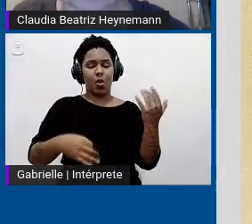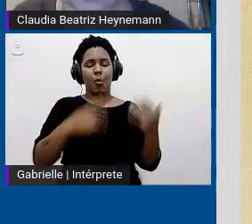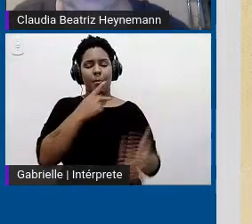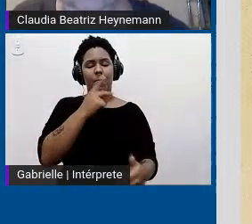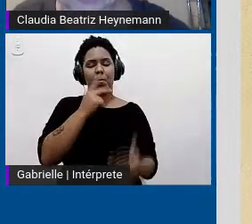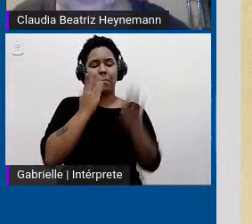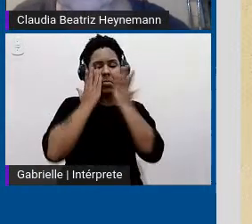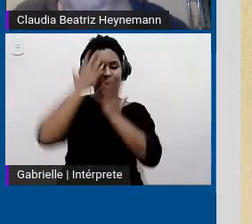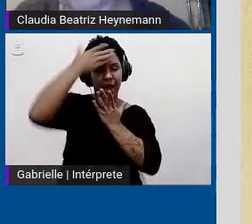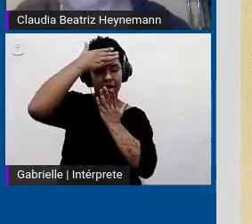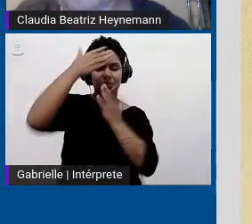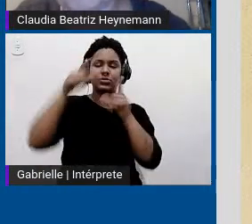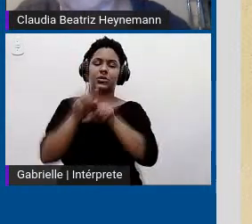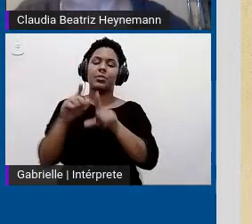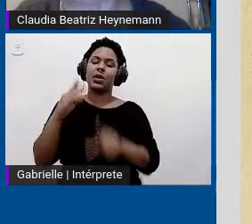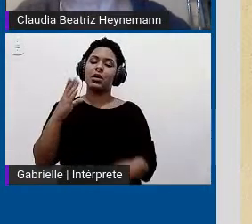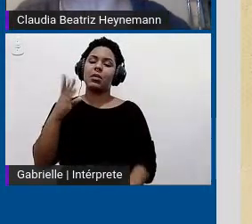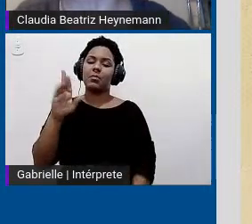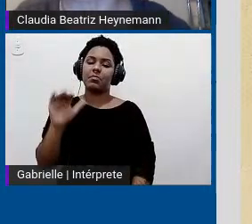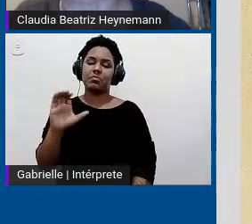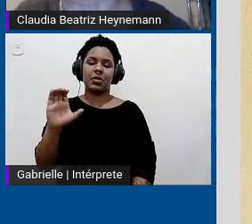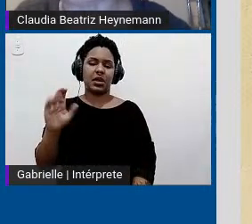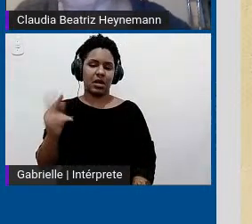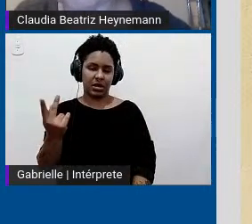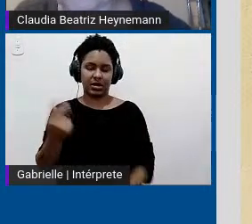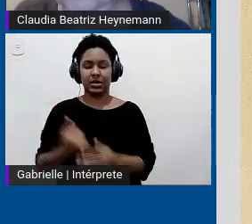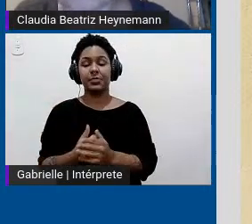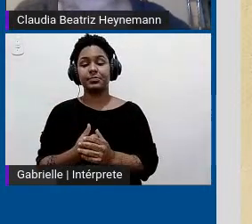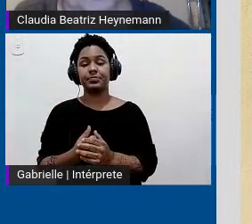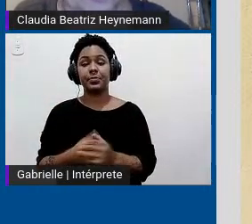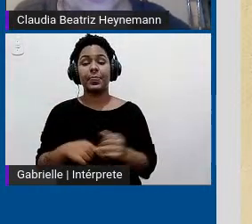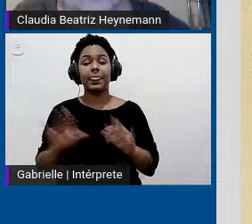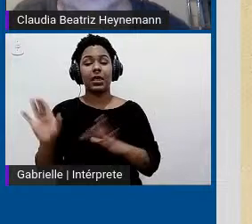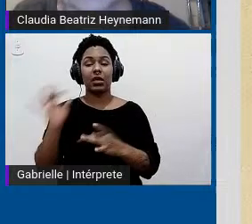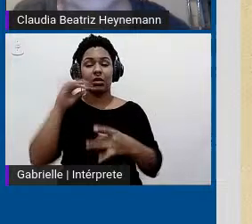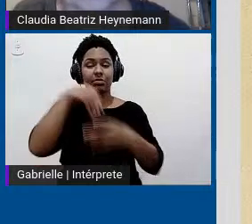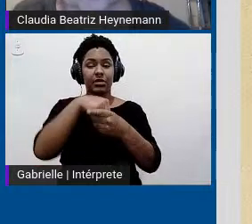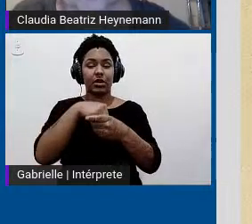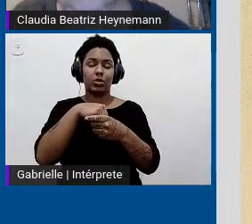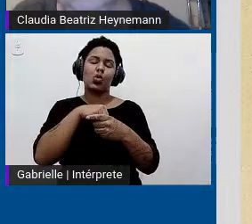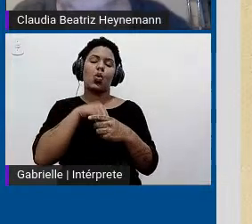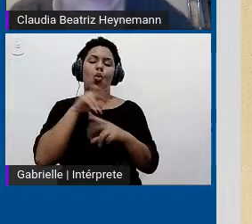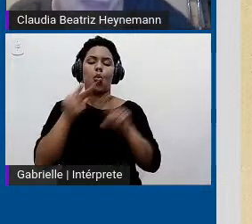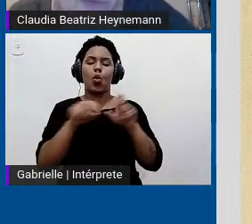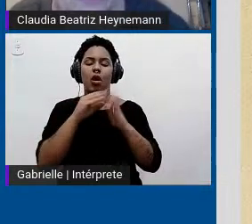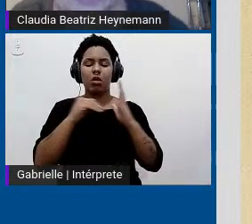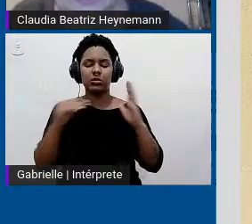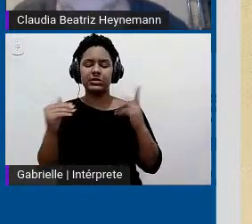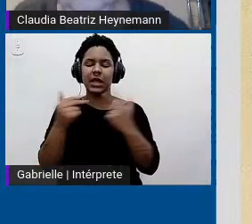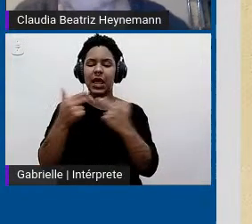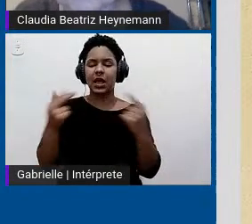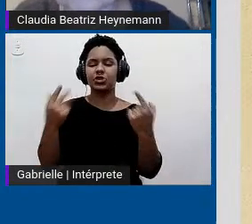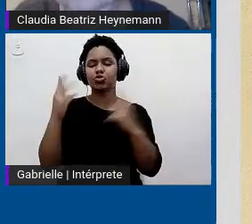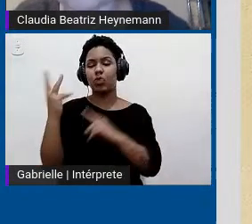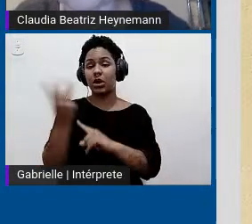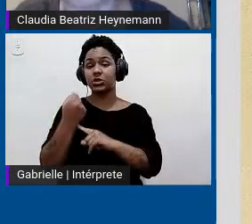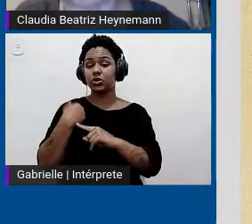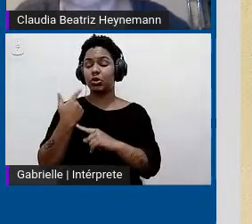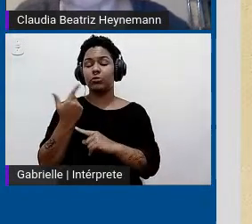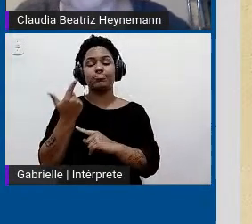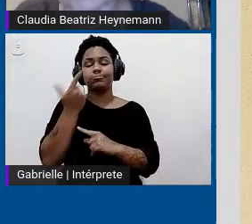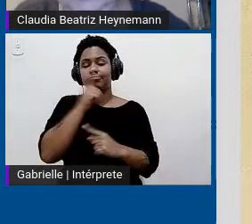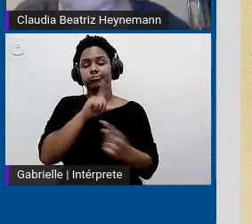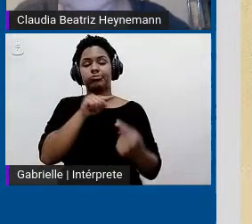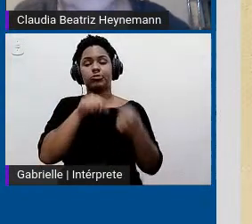rompimento de padrões estéticos ou a incorporação de um perfil artístico não foram, de todo modo, questões que se impuseram ao Ferrez e a sua extensa e sólida